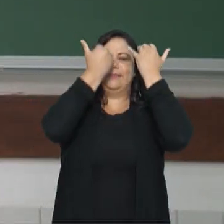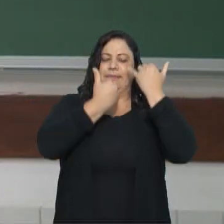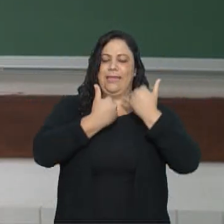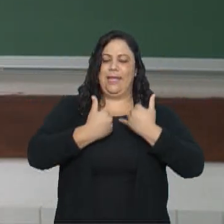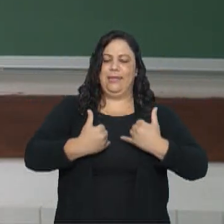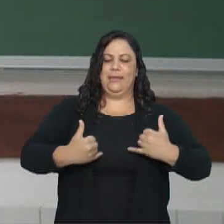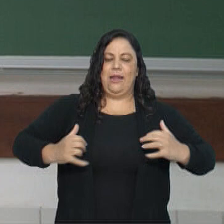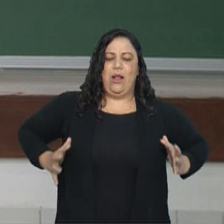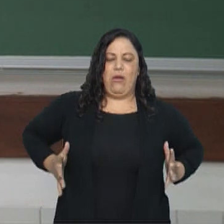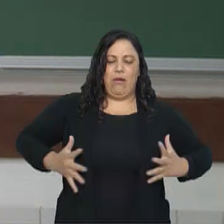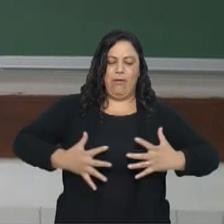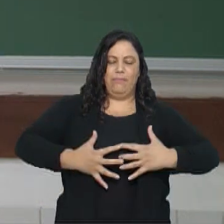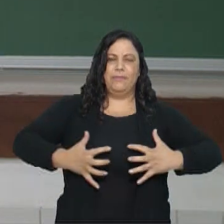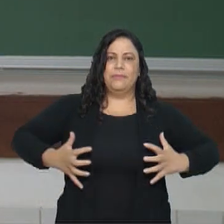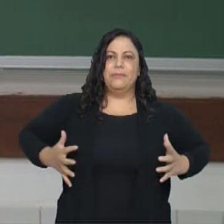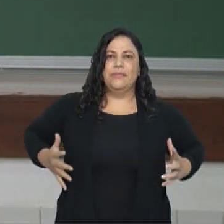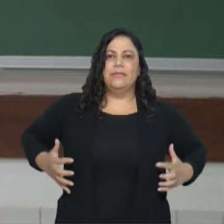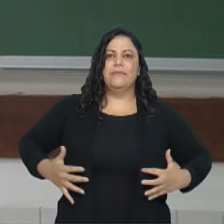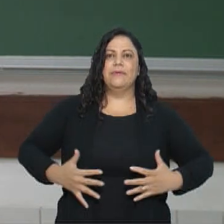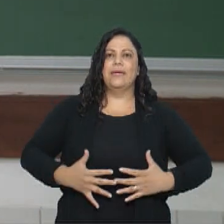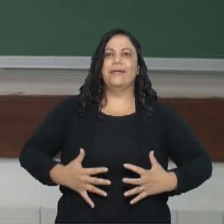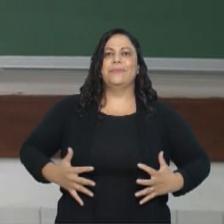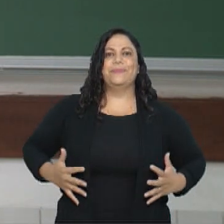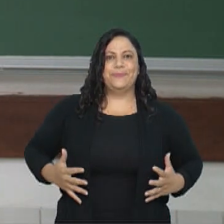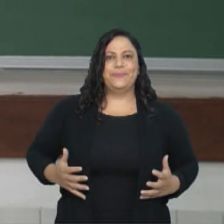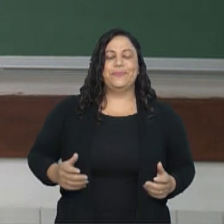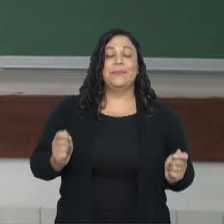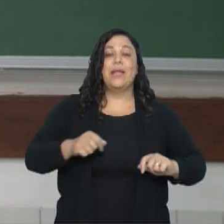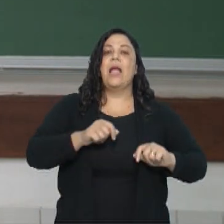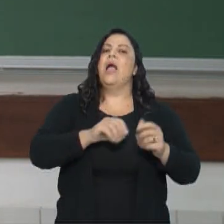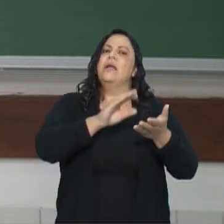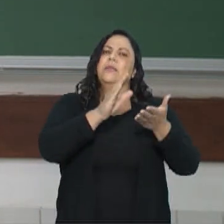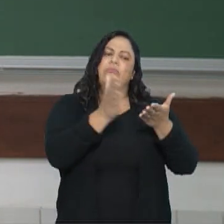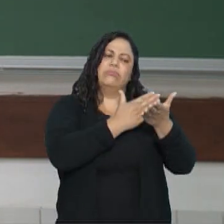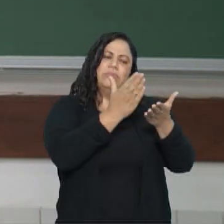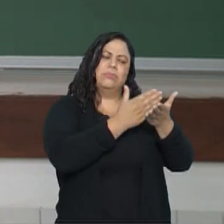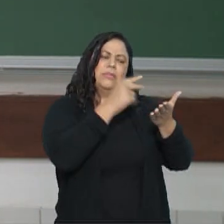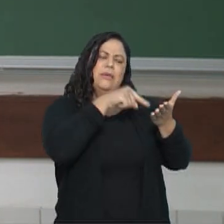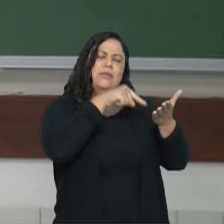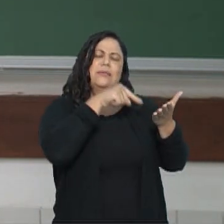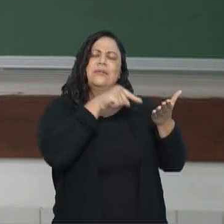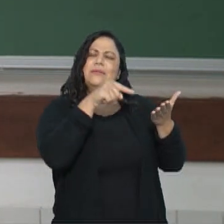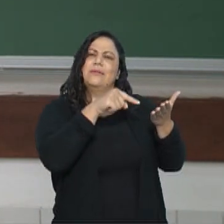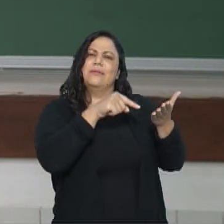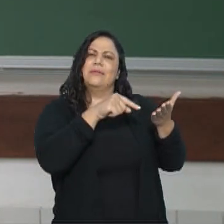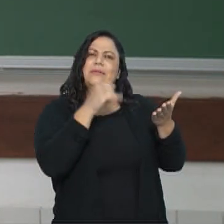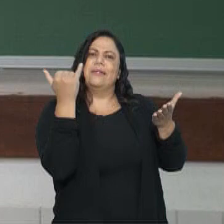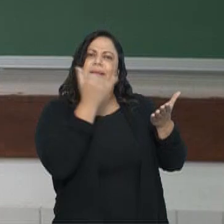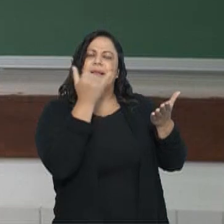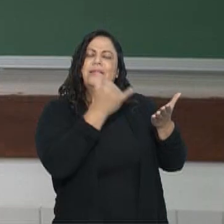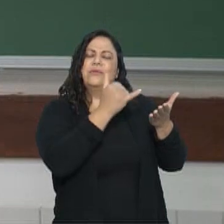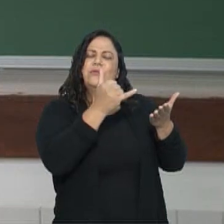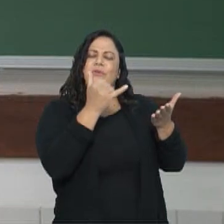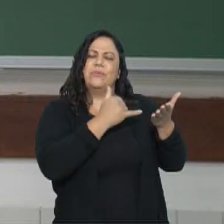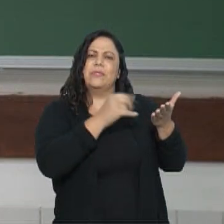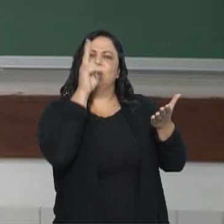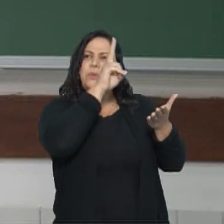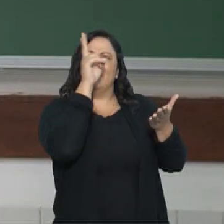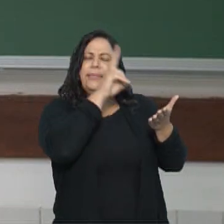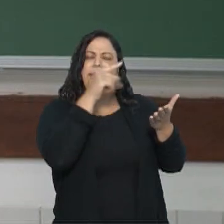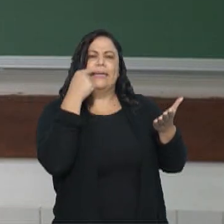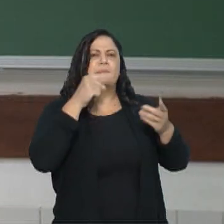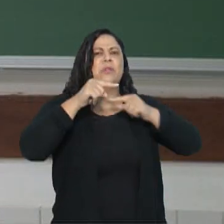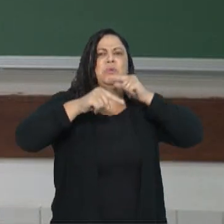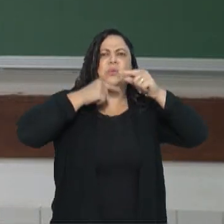caderno, relembra mais essas informações. Se tiver dificuldade, consulte o material, consulte o seu